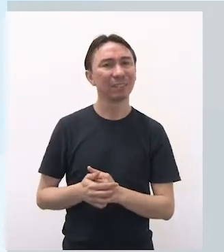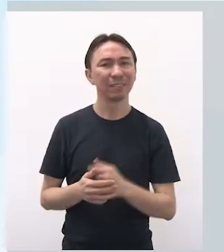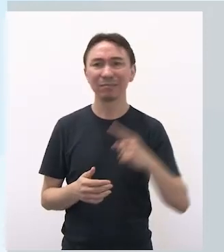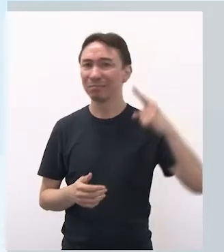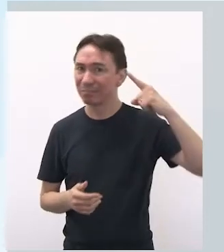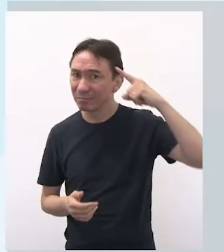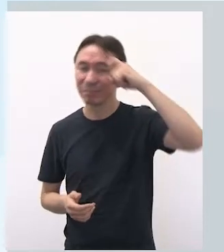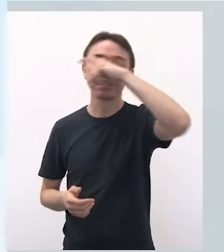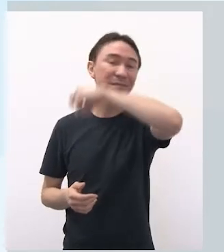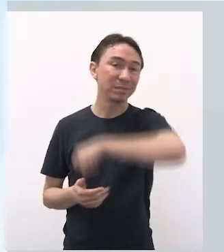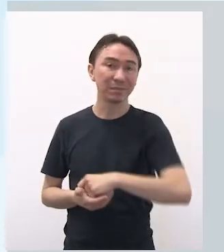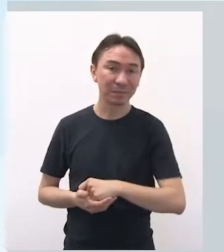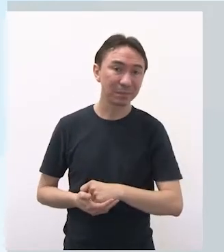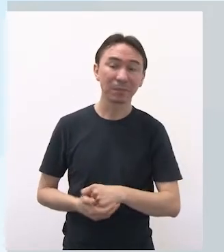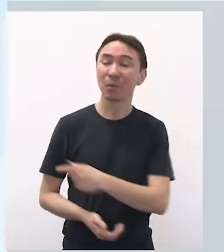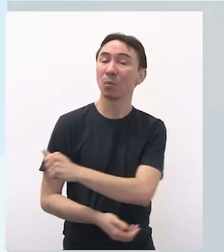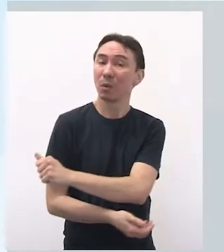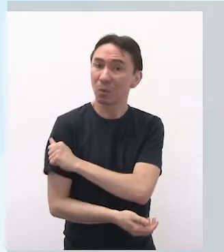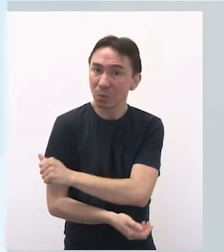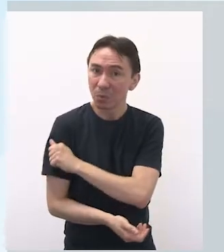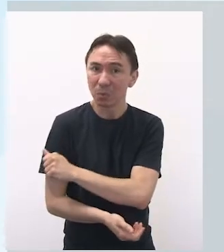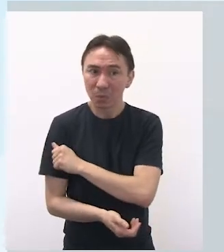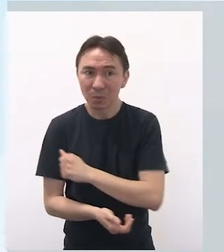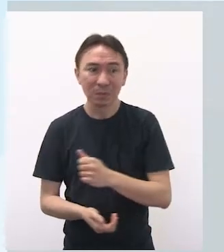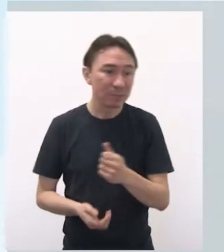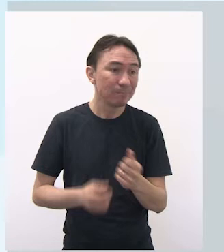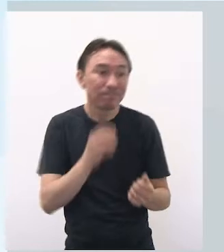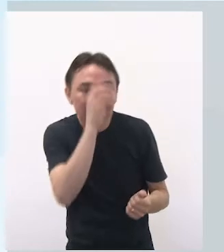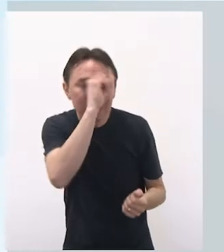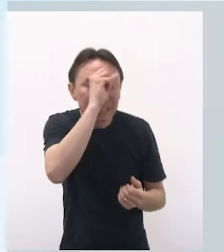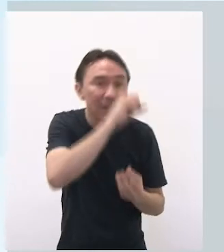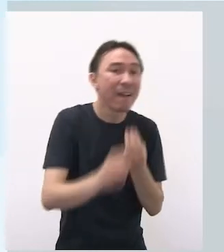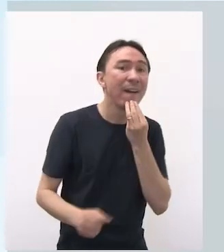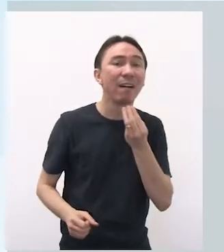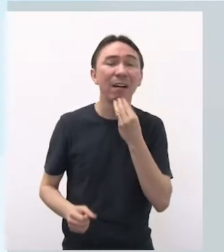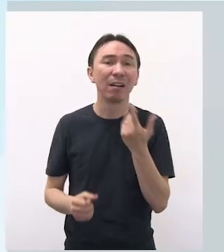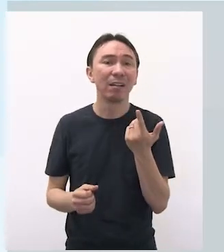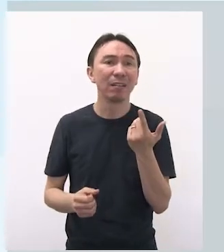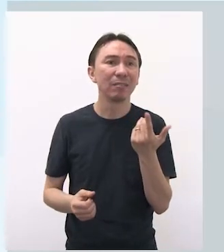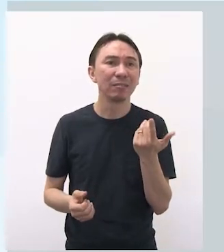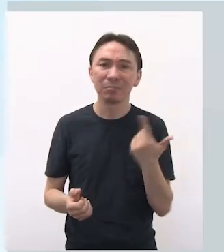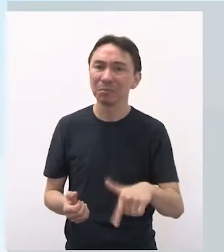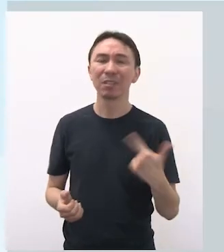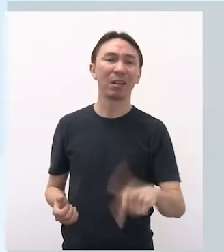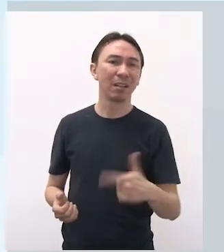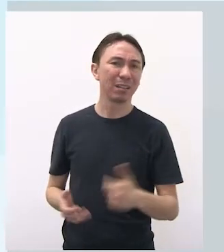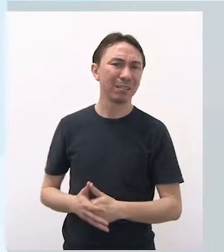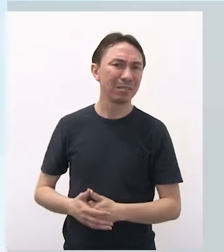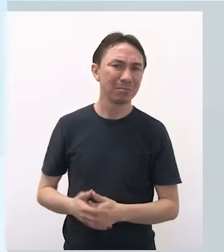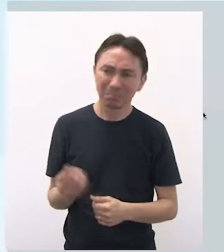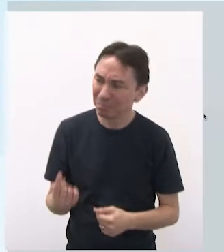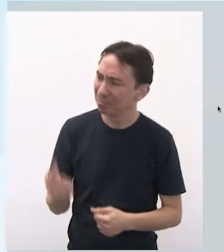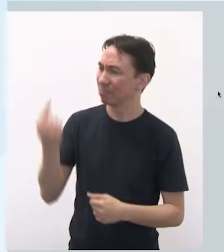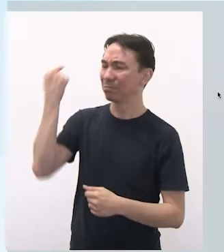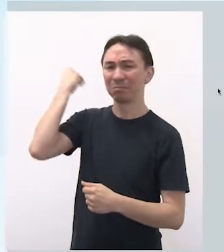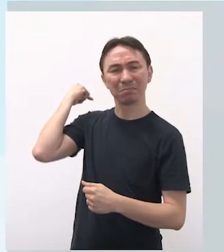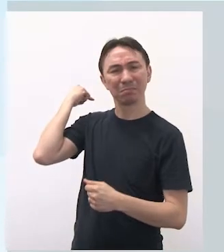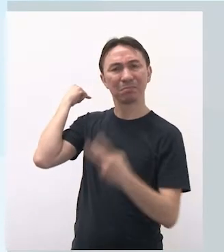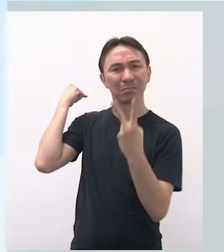mesma oportunidade de aprendizagem. Então, por que eu vou olhar para o resultado do SAEB